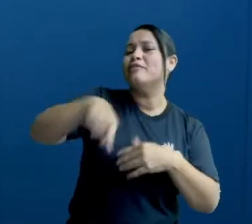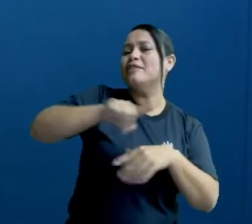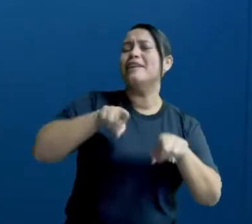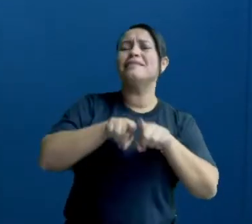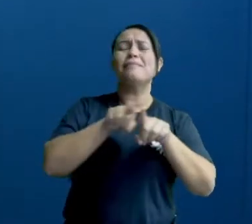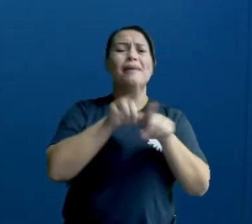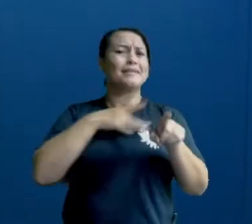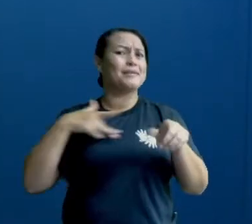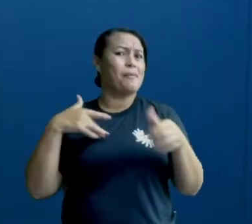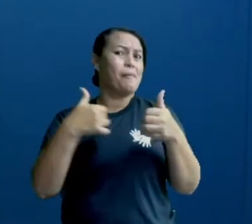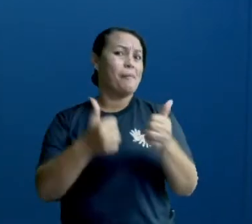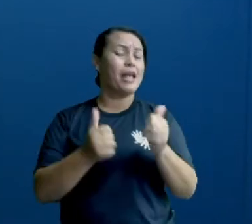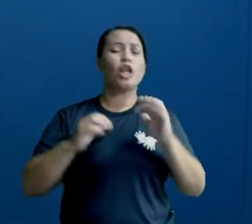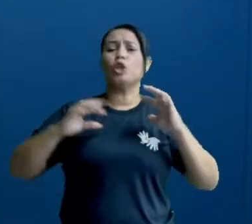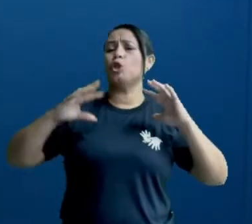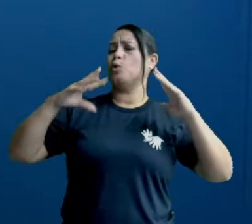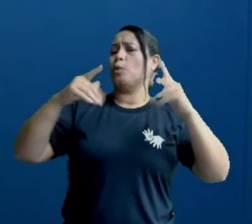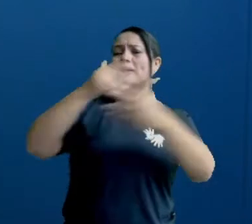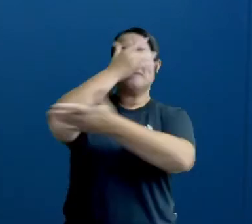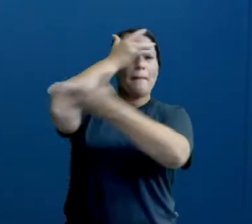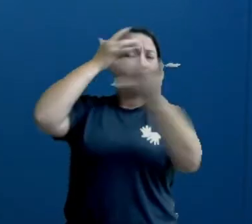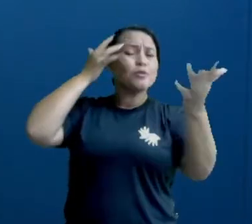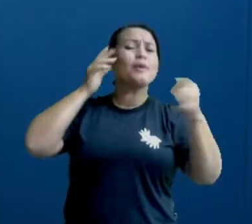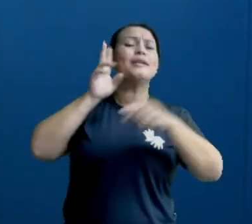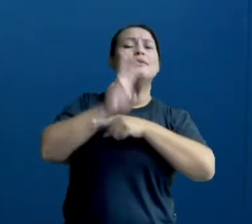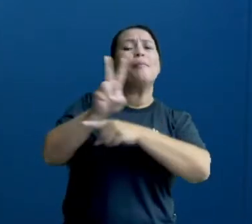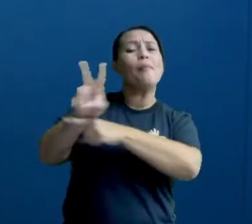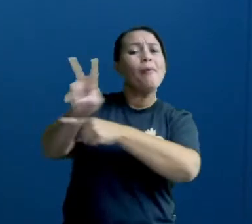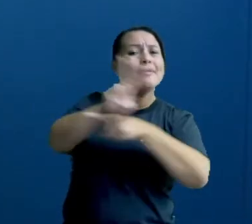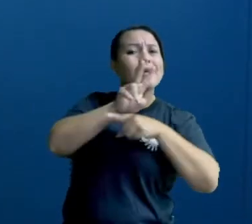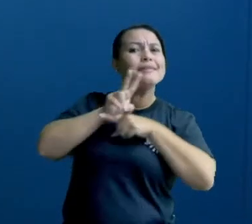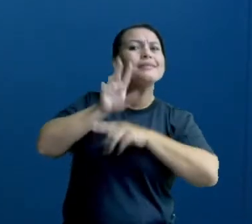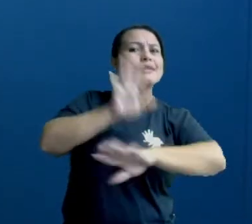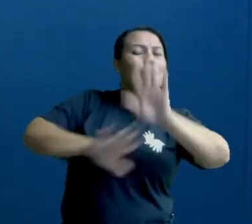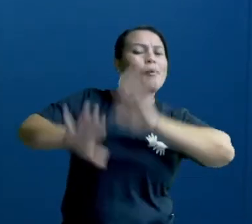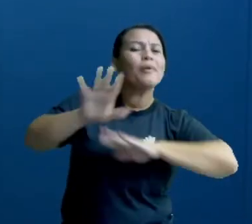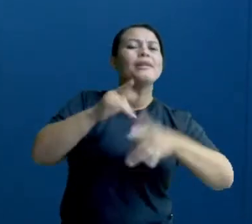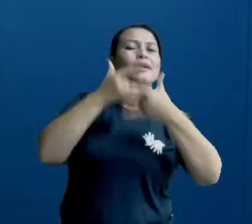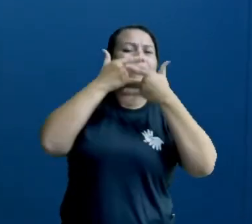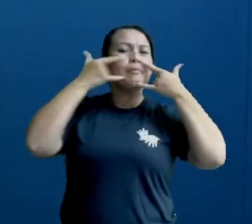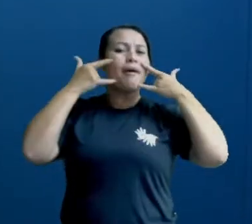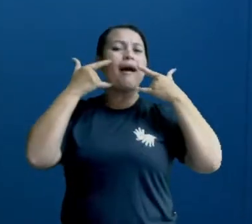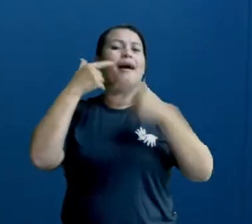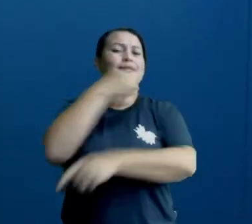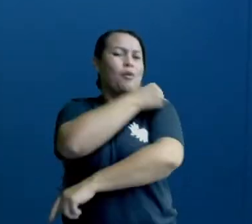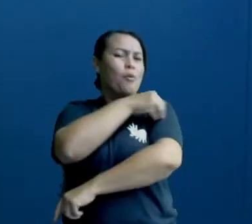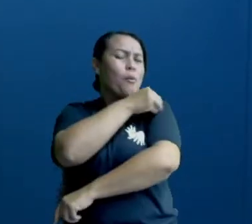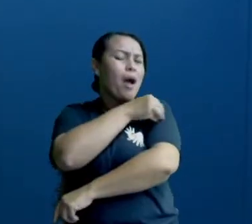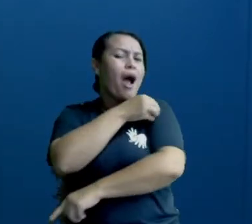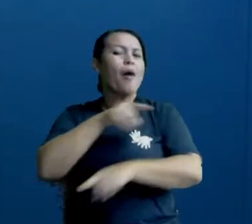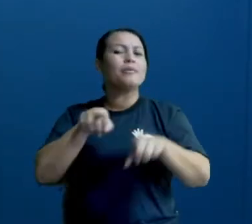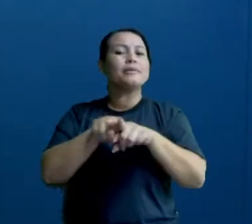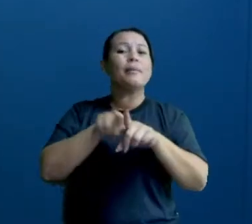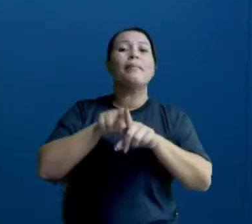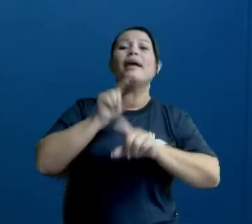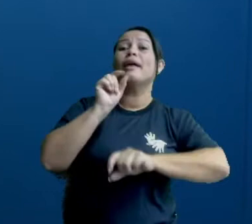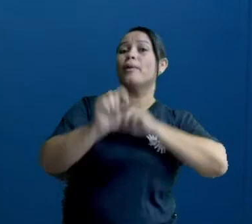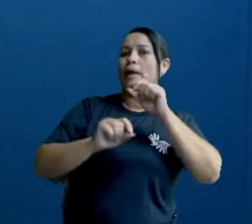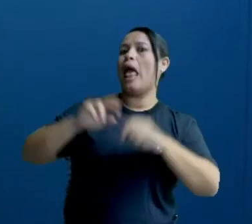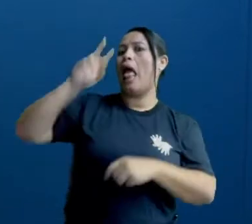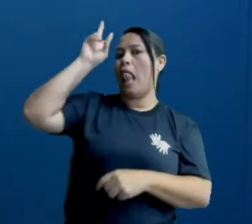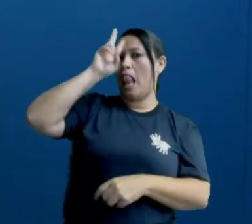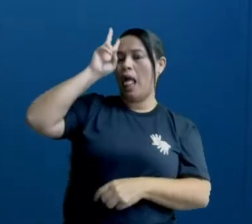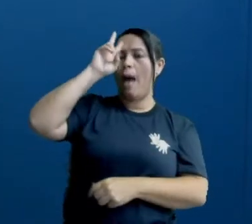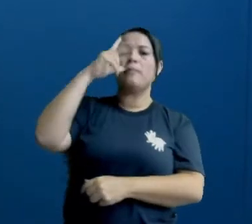estejam bem, que todo mundo esteja se cuidando, usando a máscara, o álcool. E lembre-se,